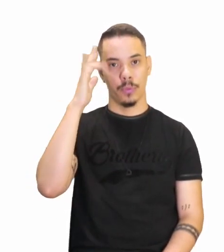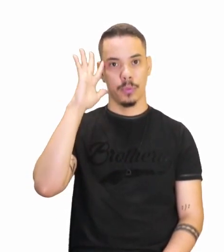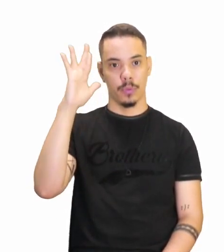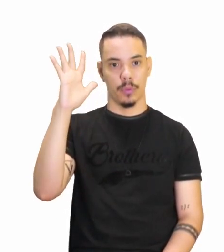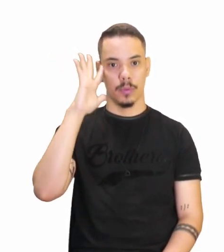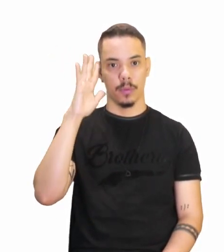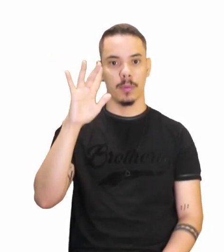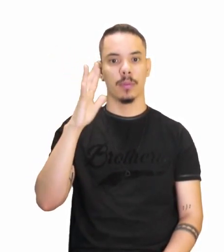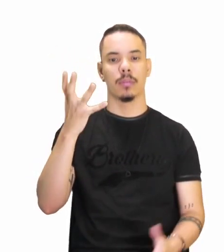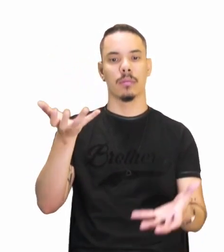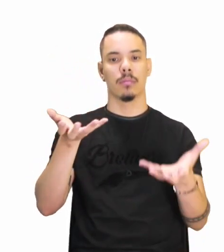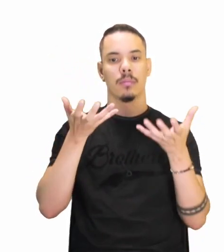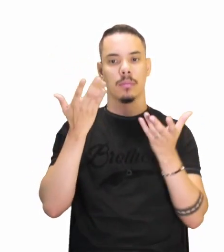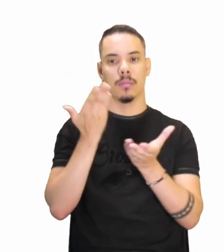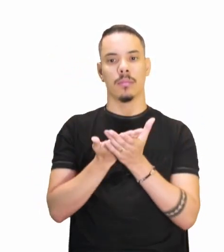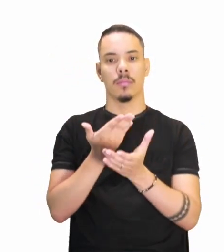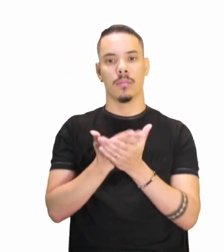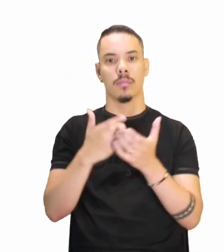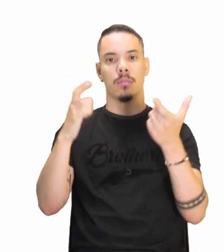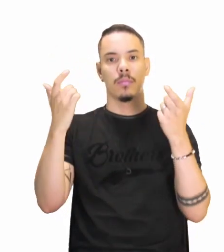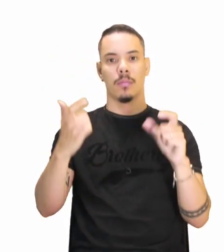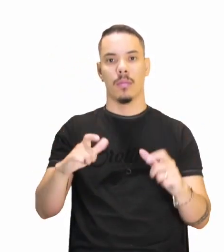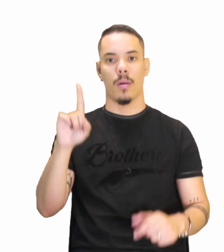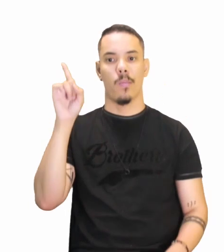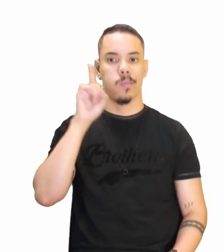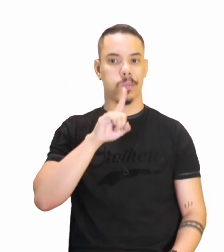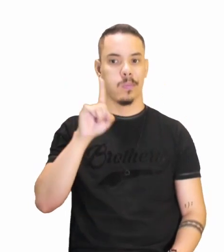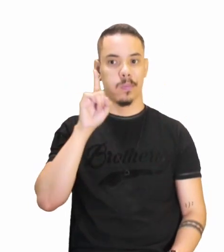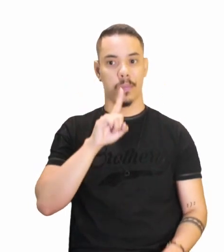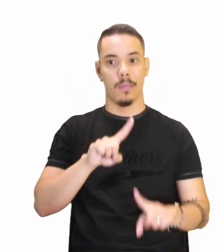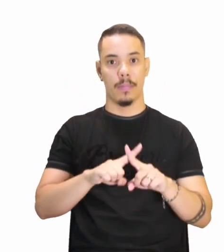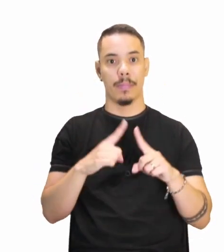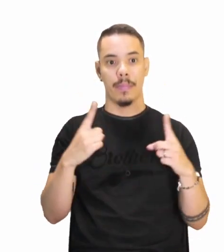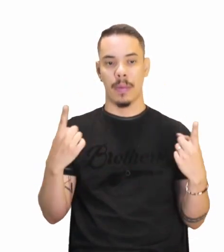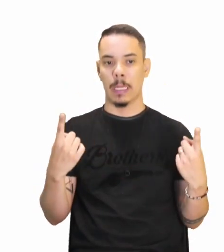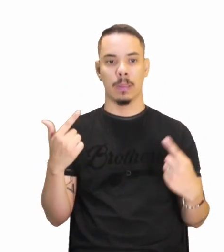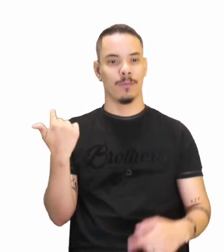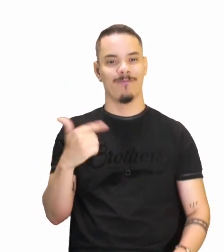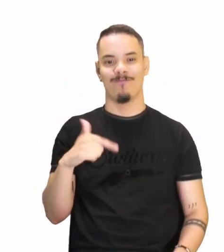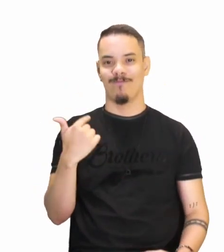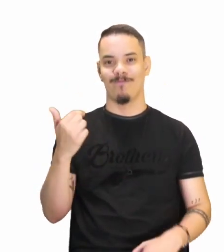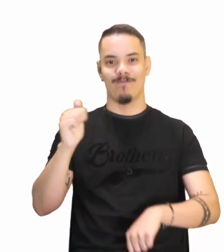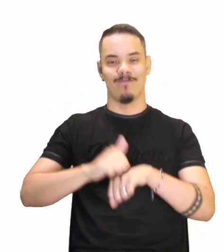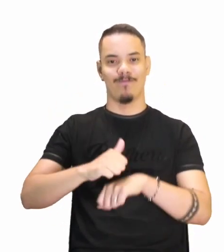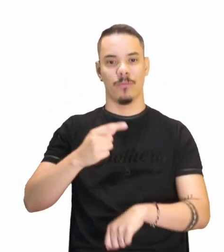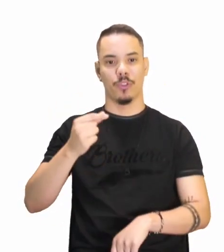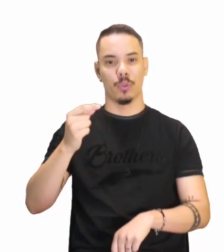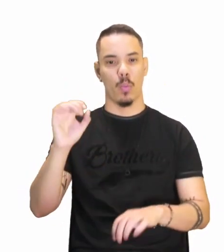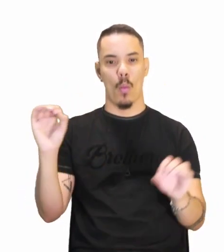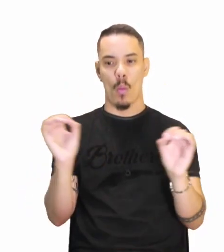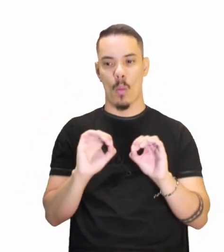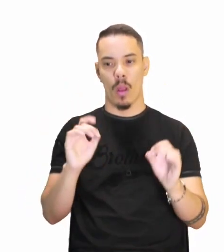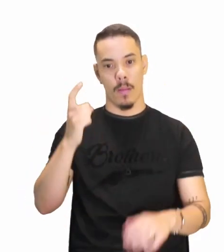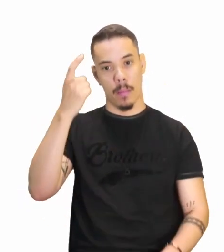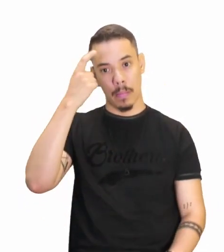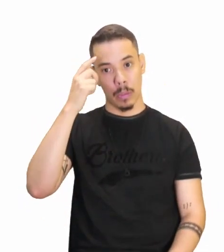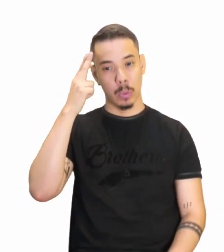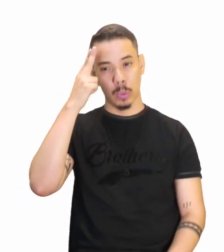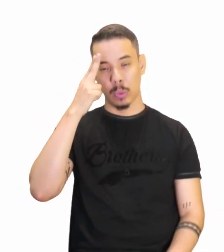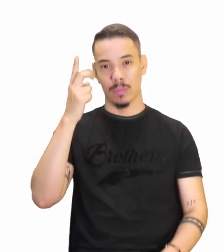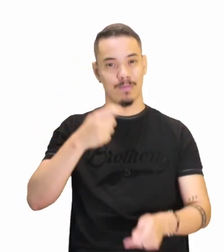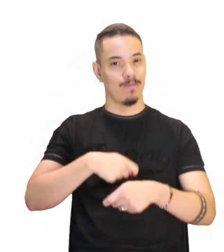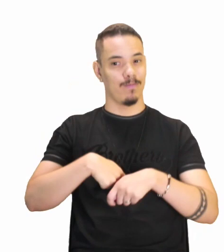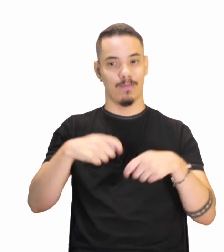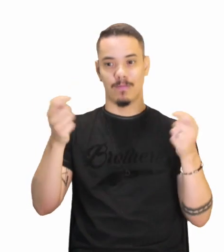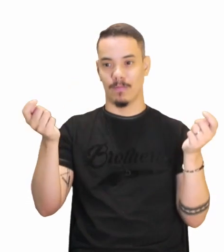pretende estudar nos Estados Unidos mas como não tem condições financeiras pensa que seu sonho